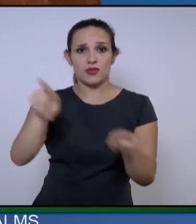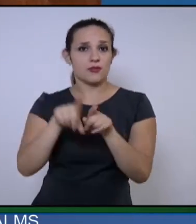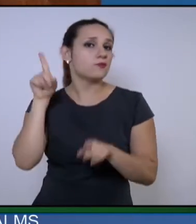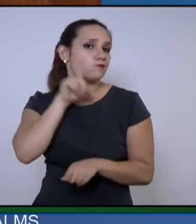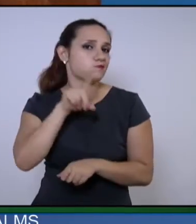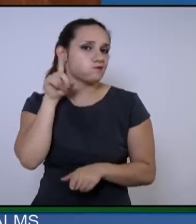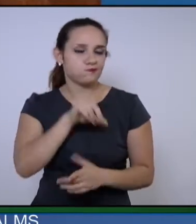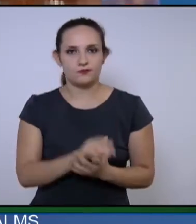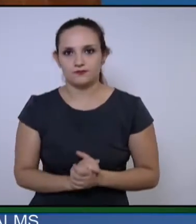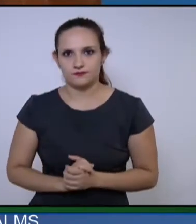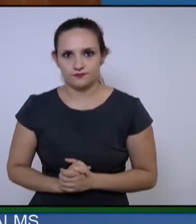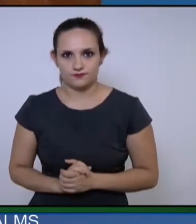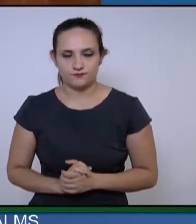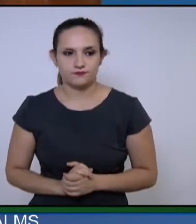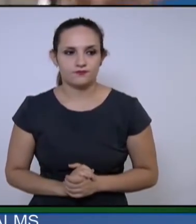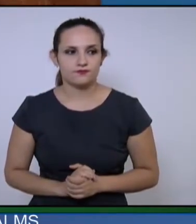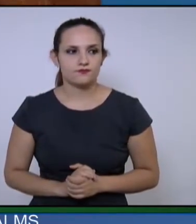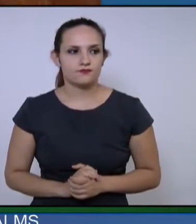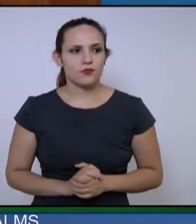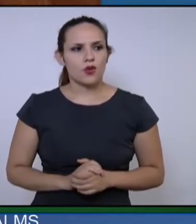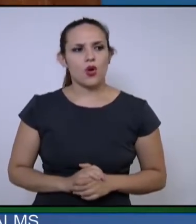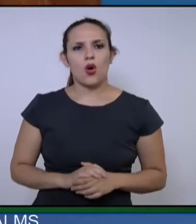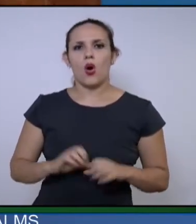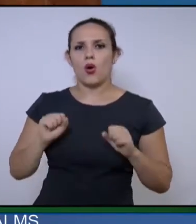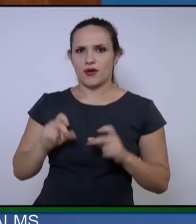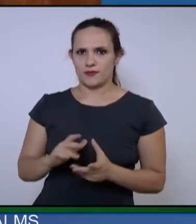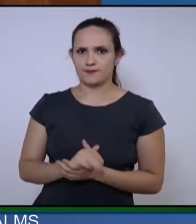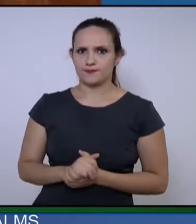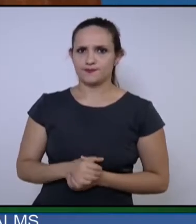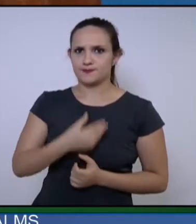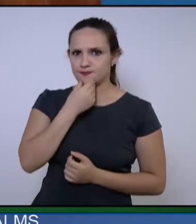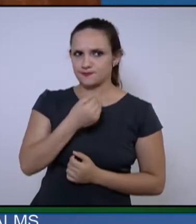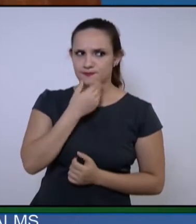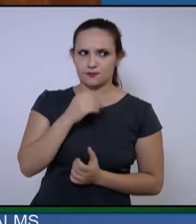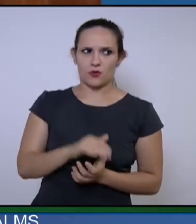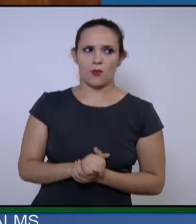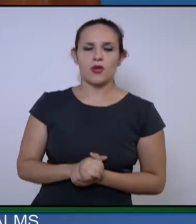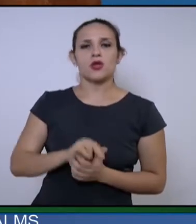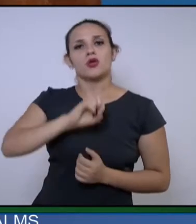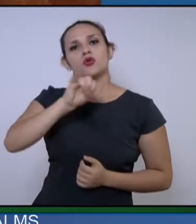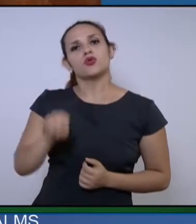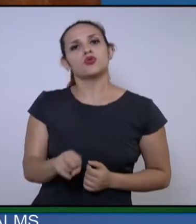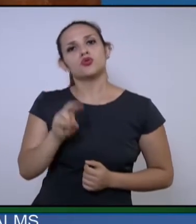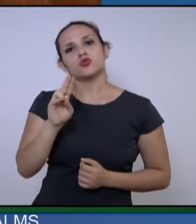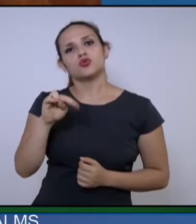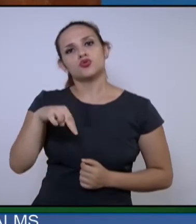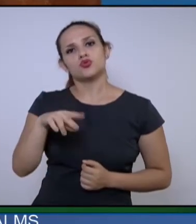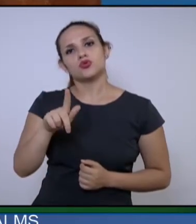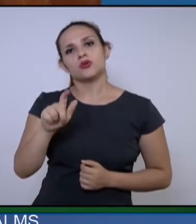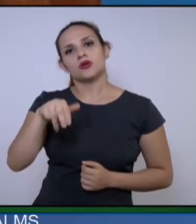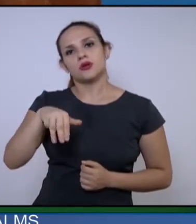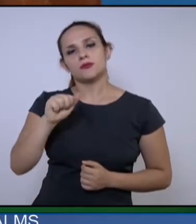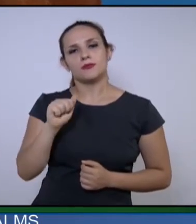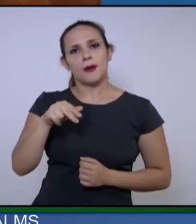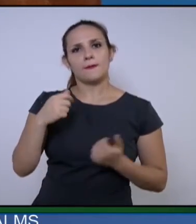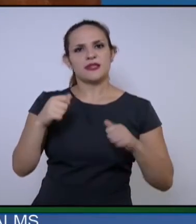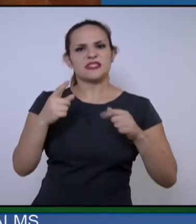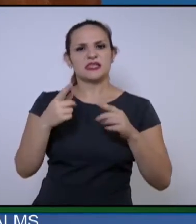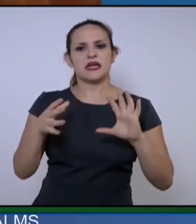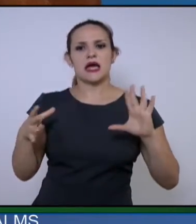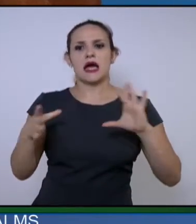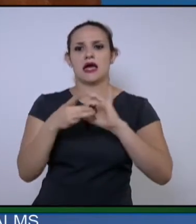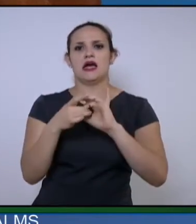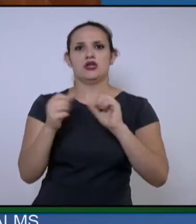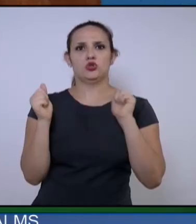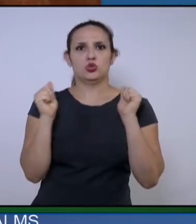Sul. E aí o ministro Jungmann disse aqui que precisa de união. Esse não é um problema do Mato Grosso do Sul.